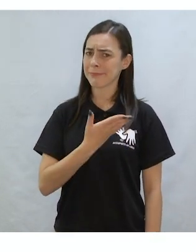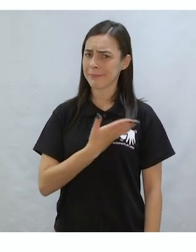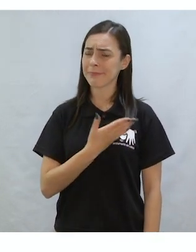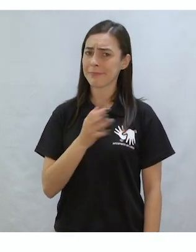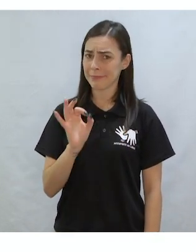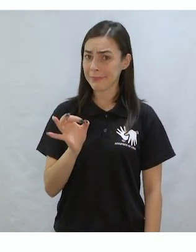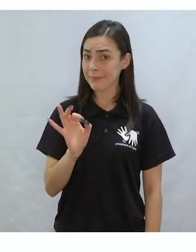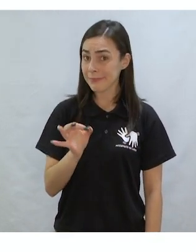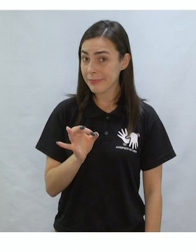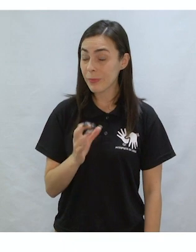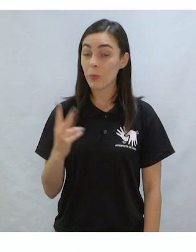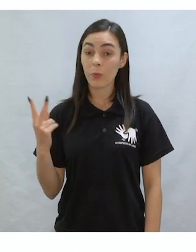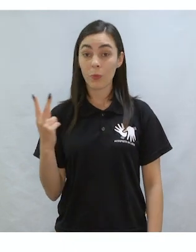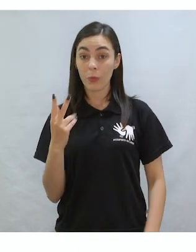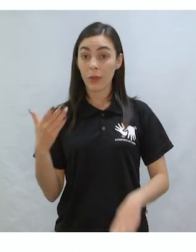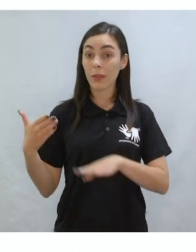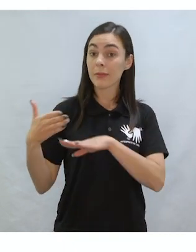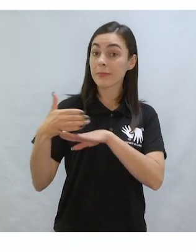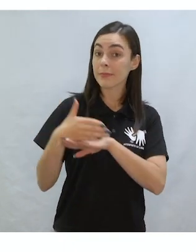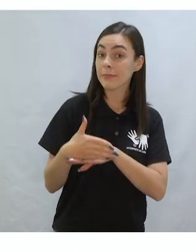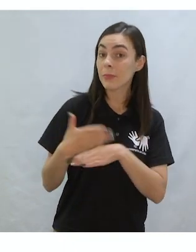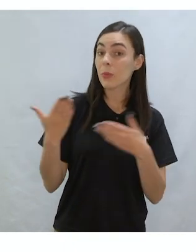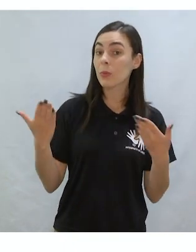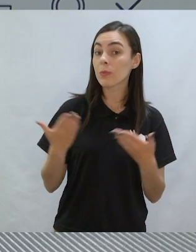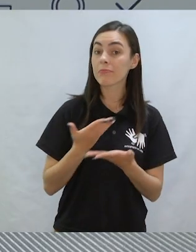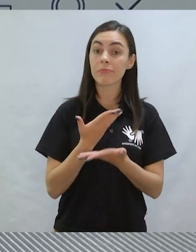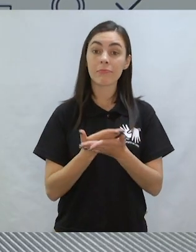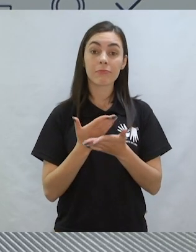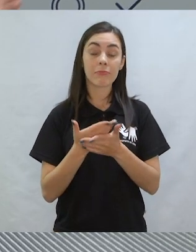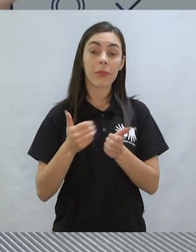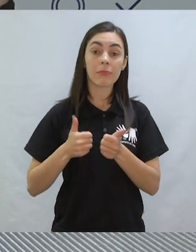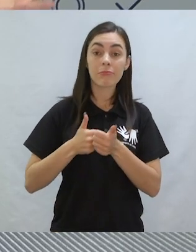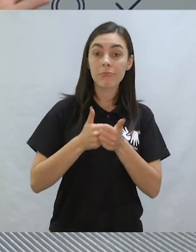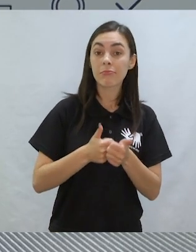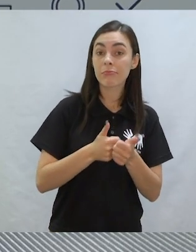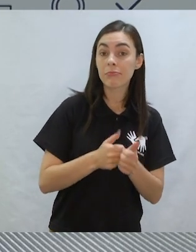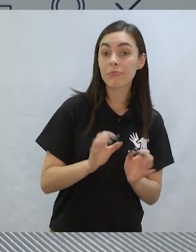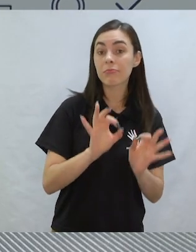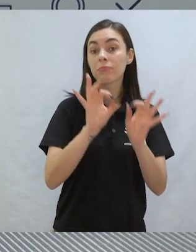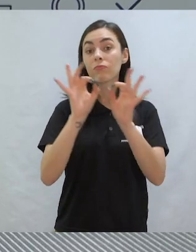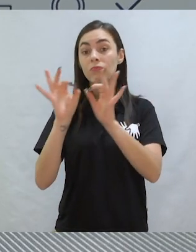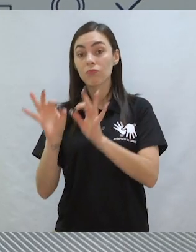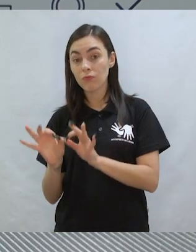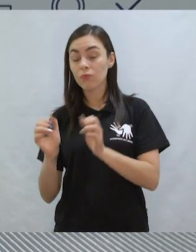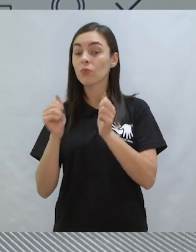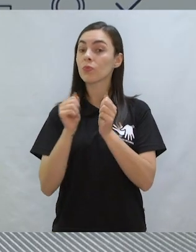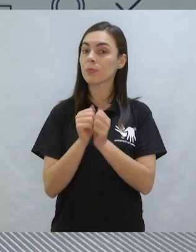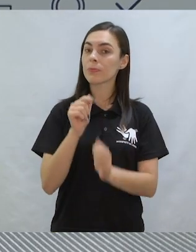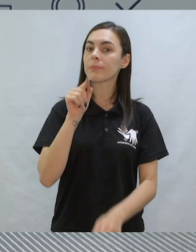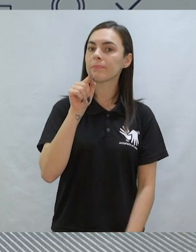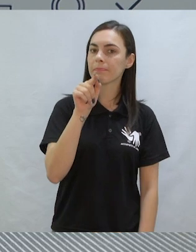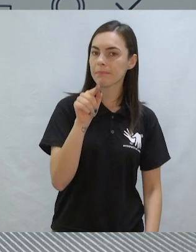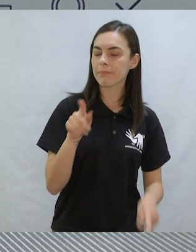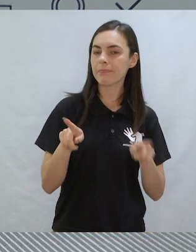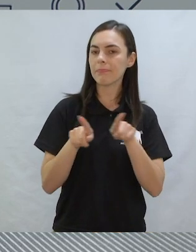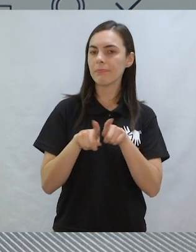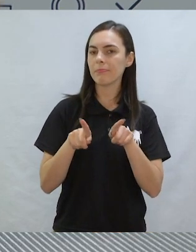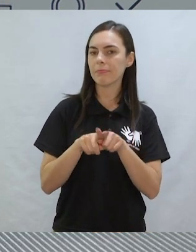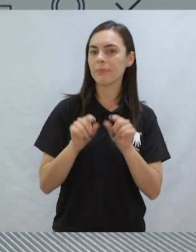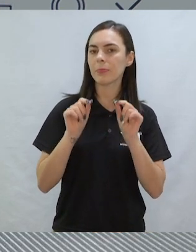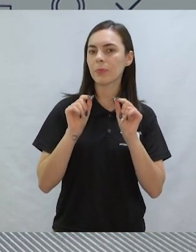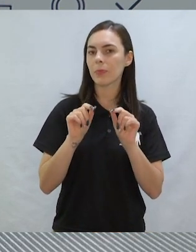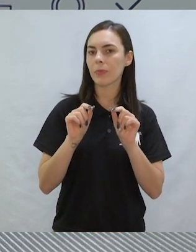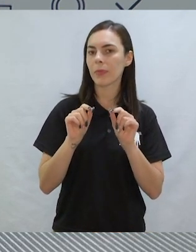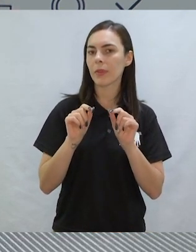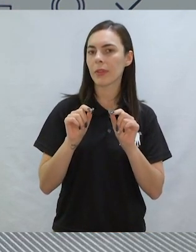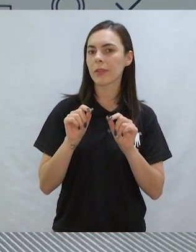a Ana também. E eles vieram aqui para acompanhar a nossa aula junto com você e